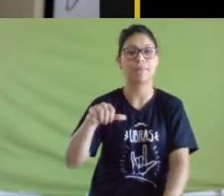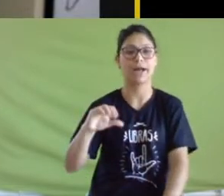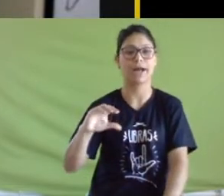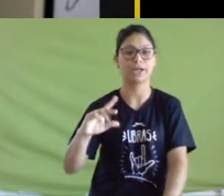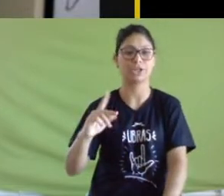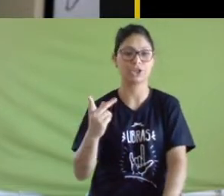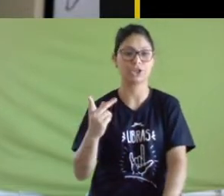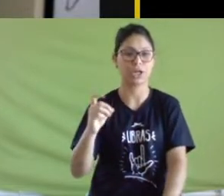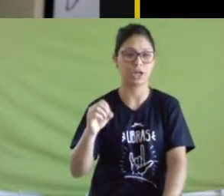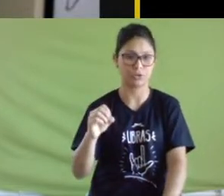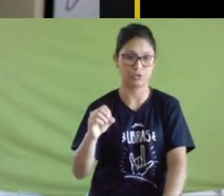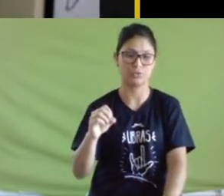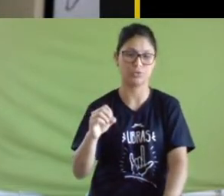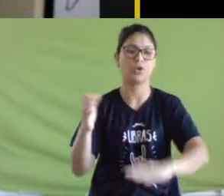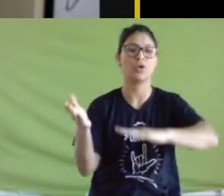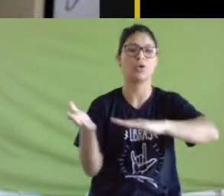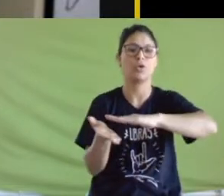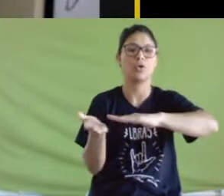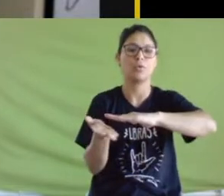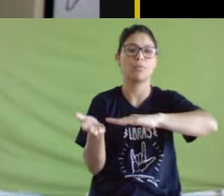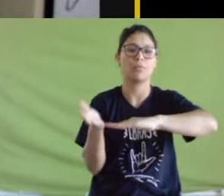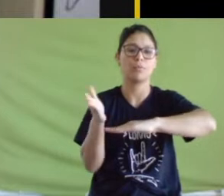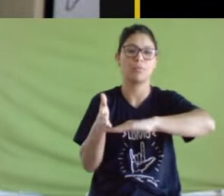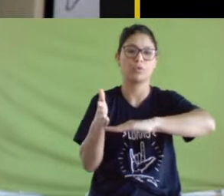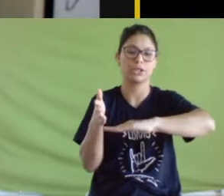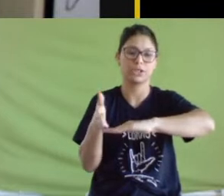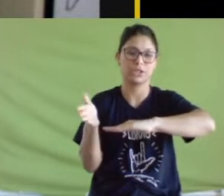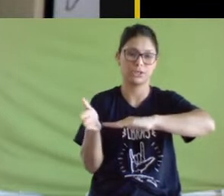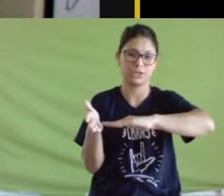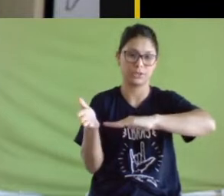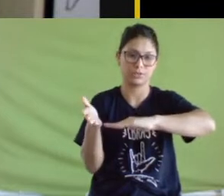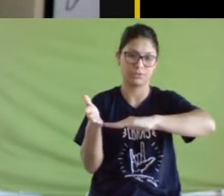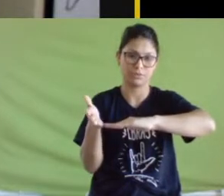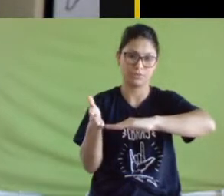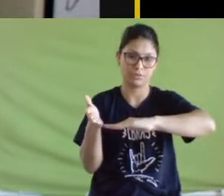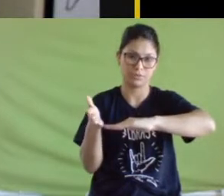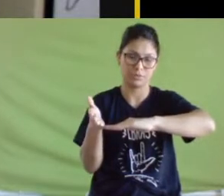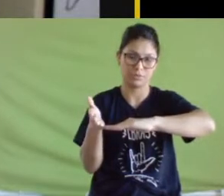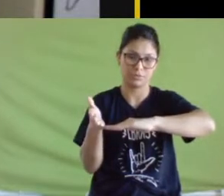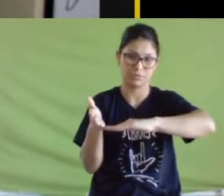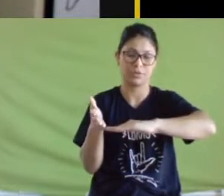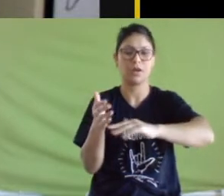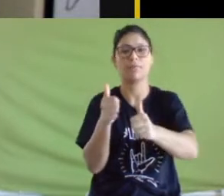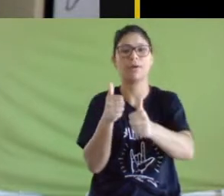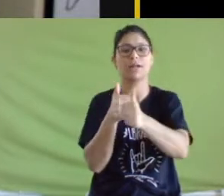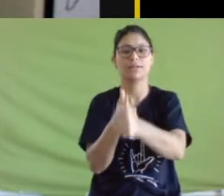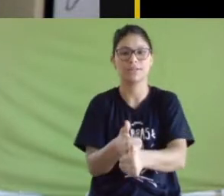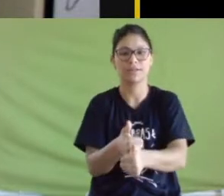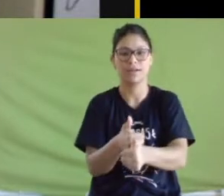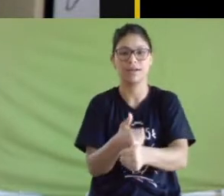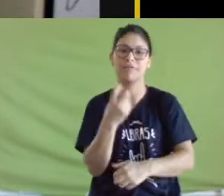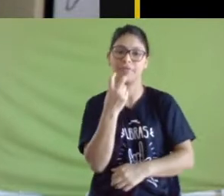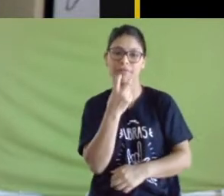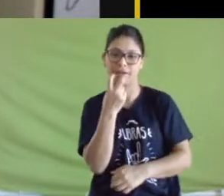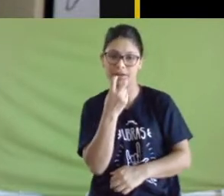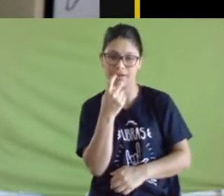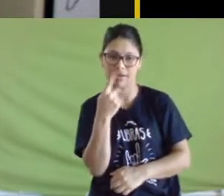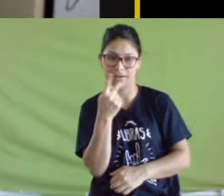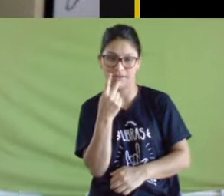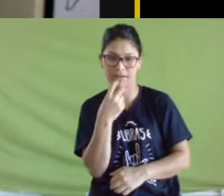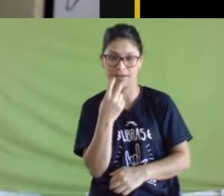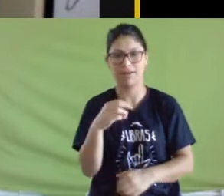Todo o modernismo. E o modernismo, de novo, ele aproximou tudo da fala popular. Mário de